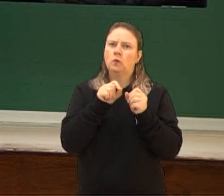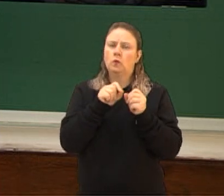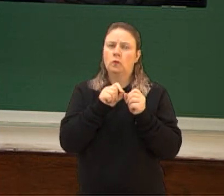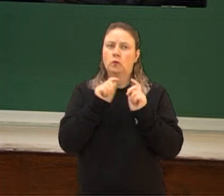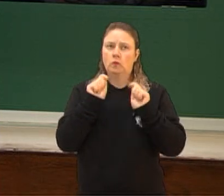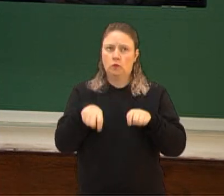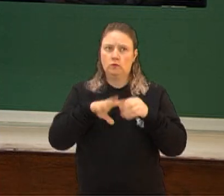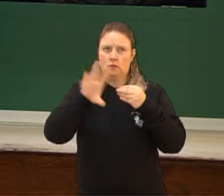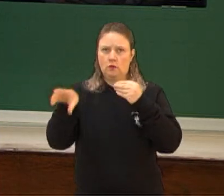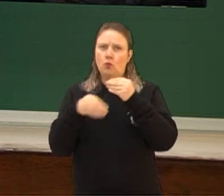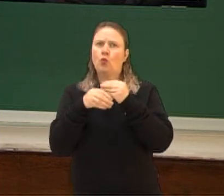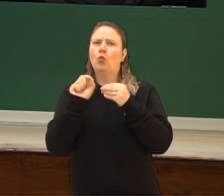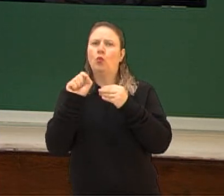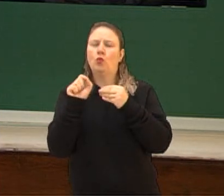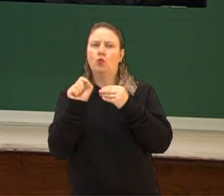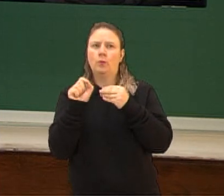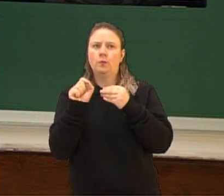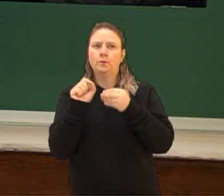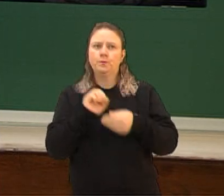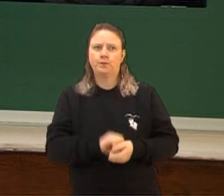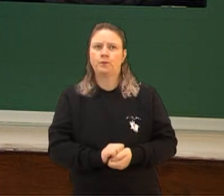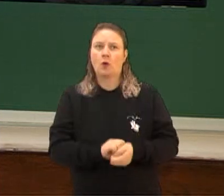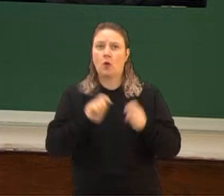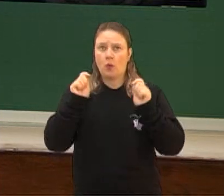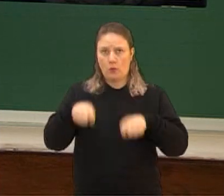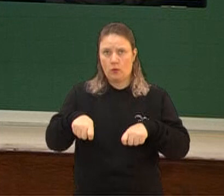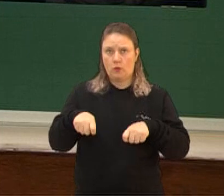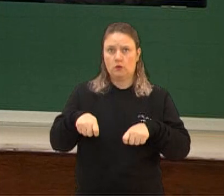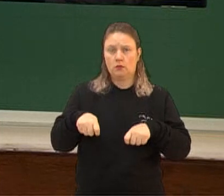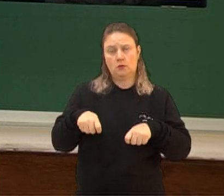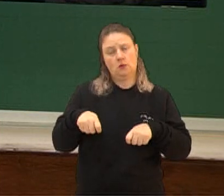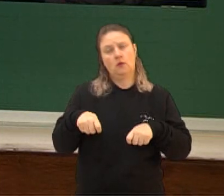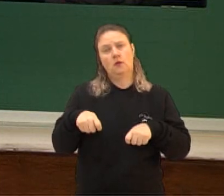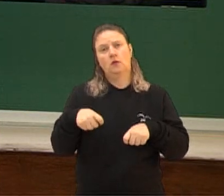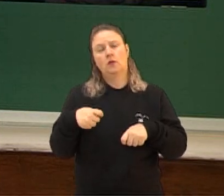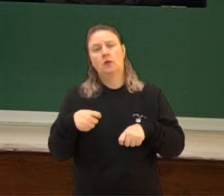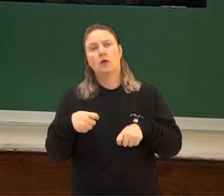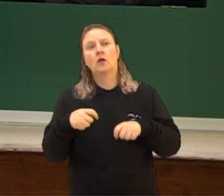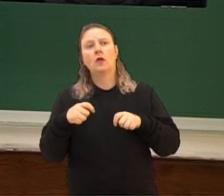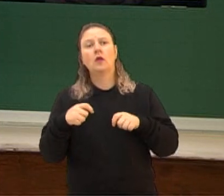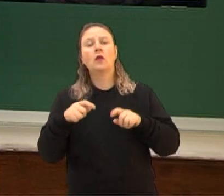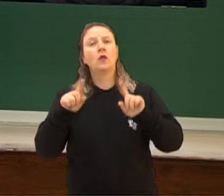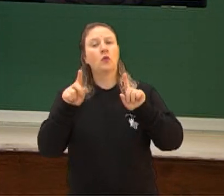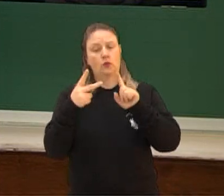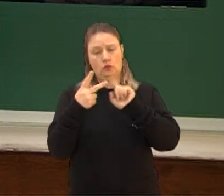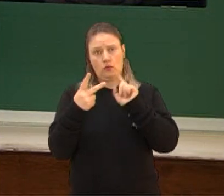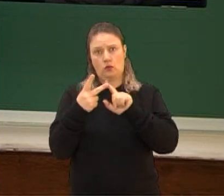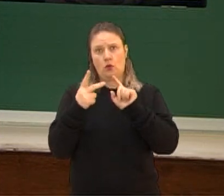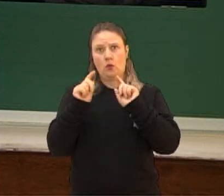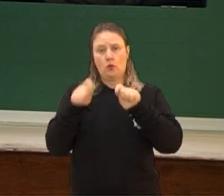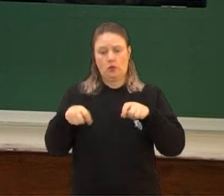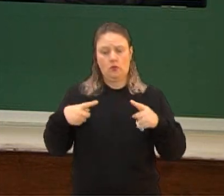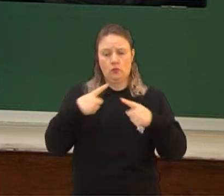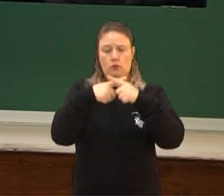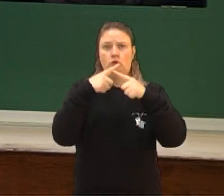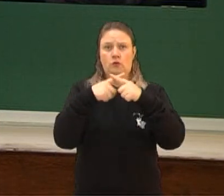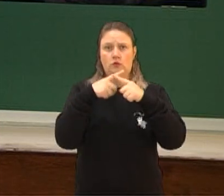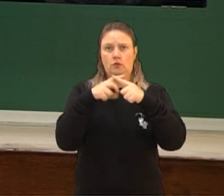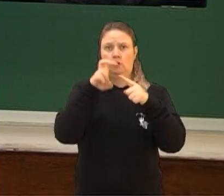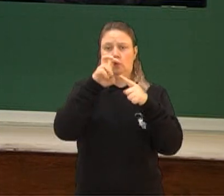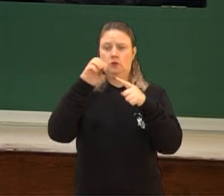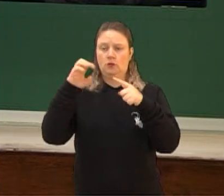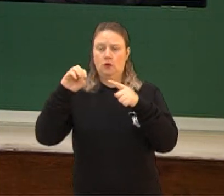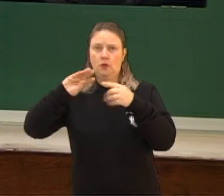de uma caixa e depois multiplicar por 500, ou eu poderia multiplicar por 500 e depois